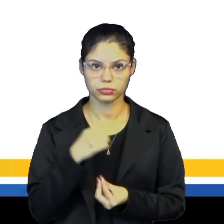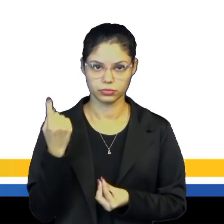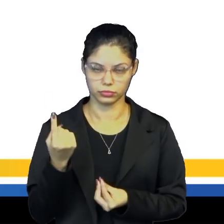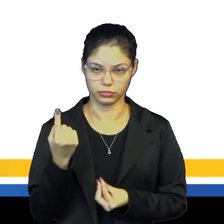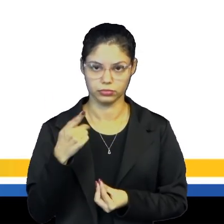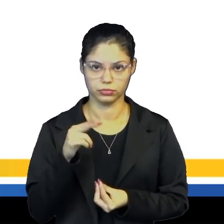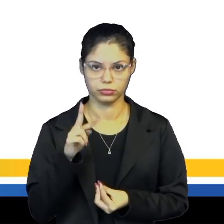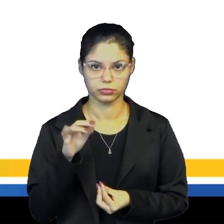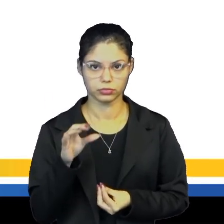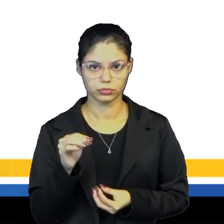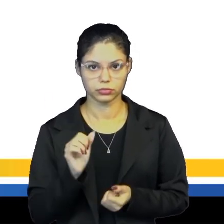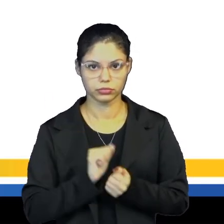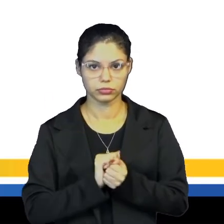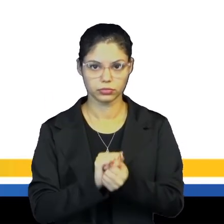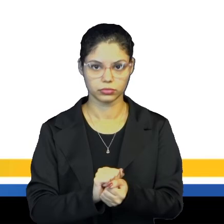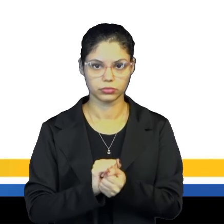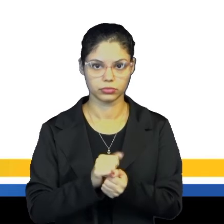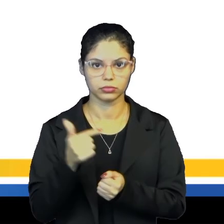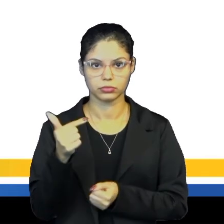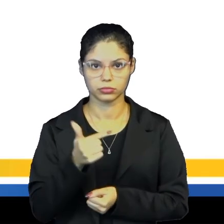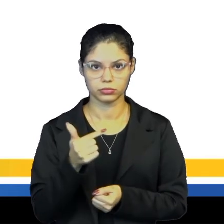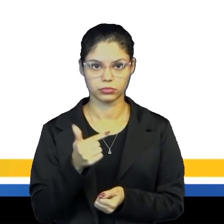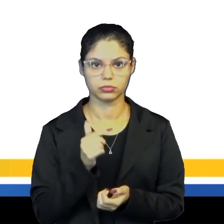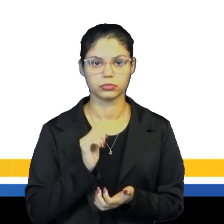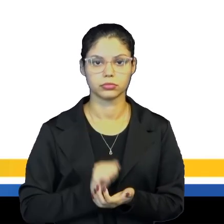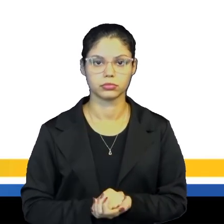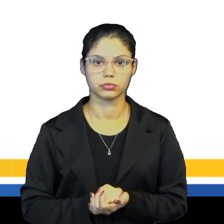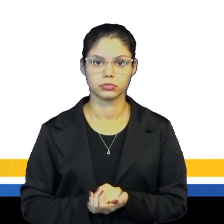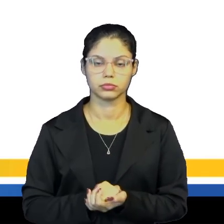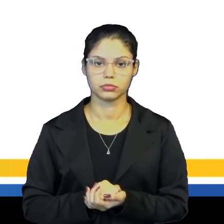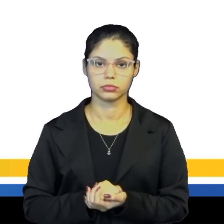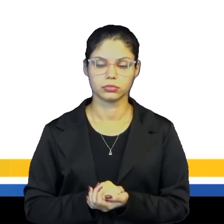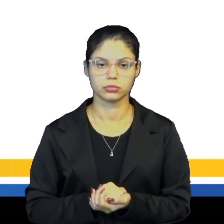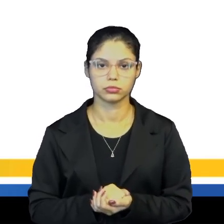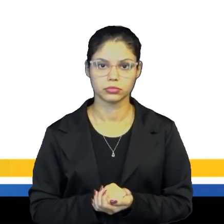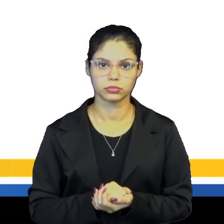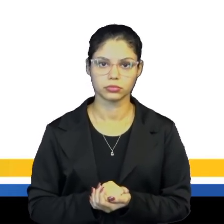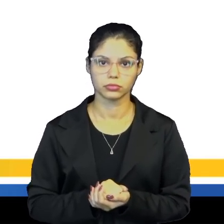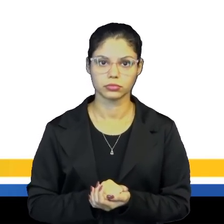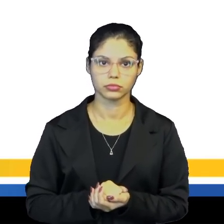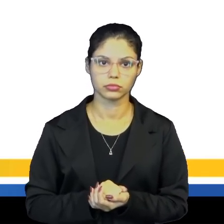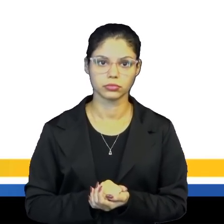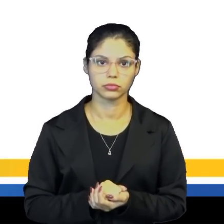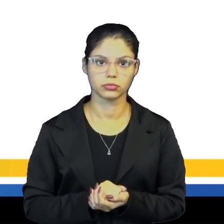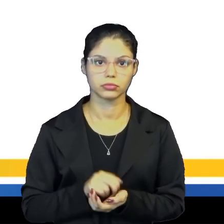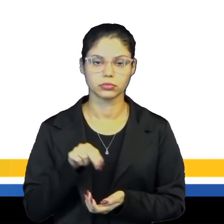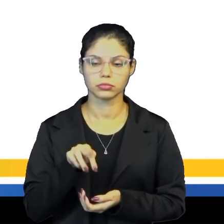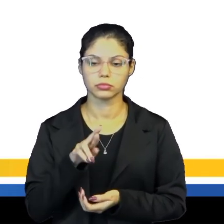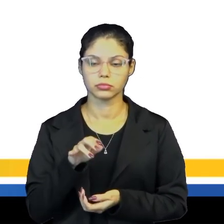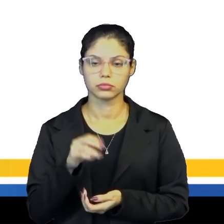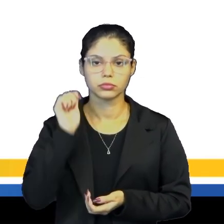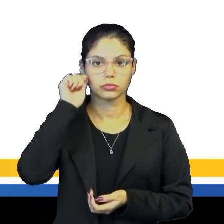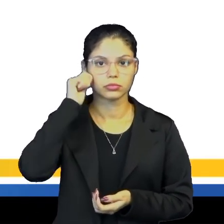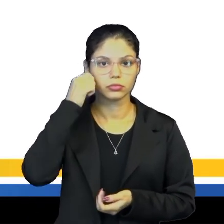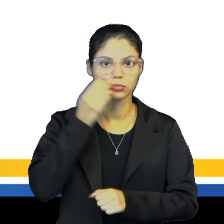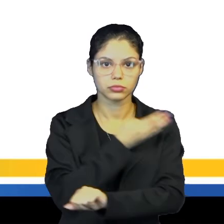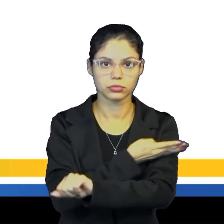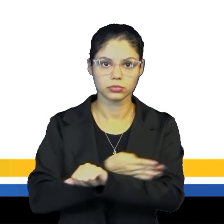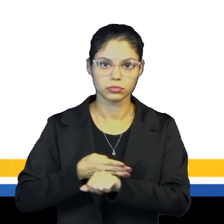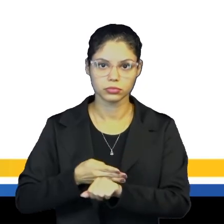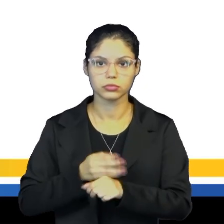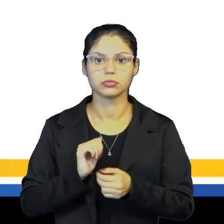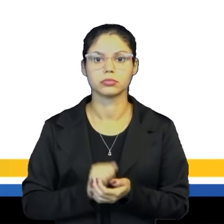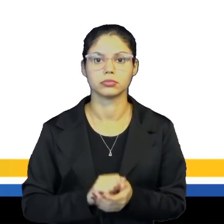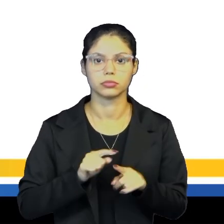uma primária com uma secundária, tá? Com uma mistura de cor secundária. E as cores neutras, né? O preto e o branco, embora